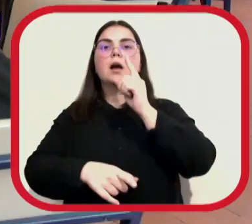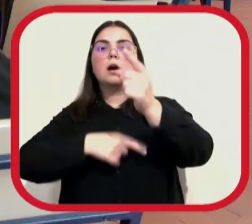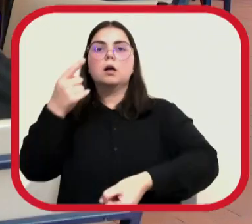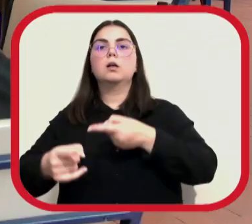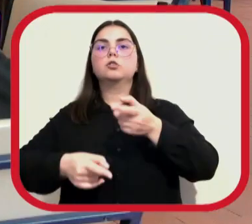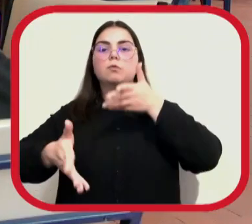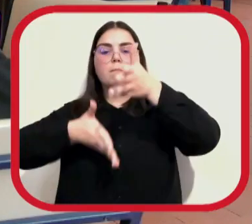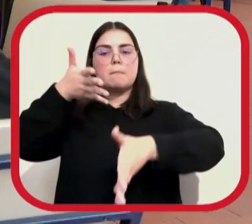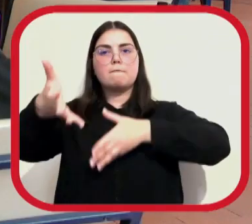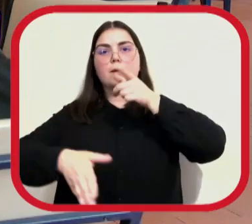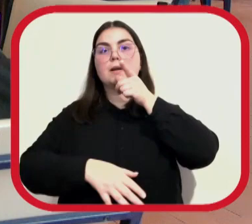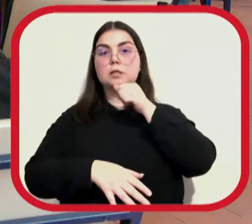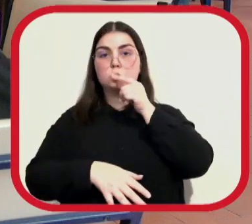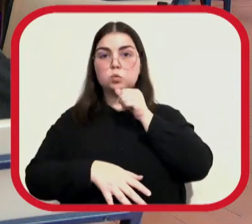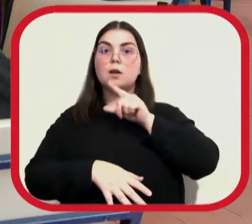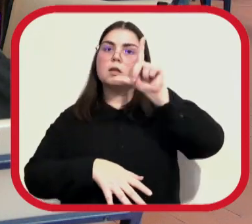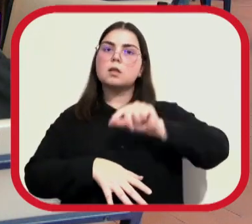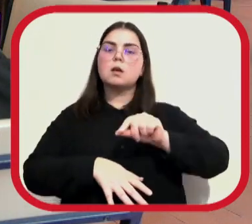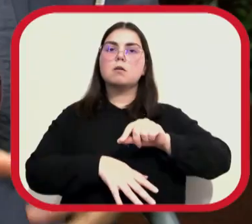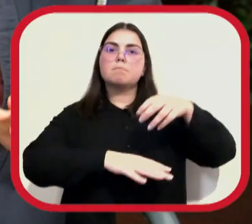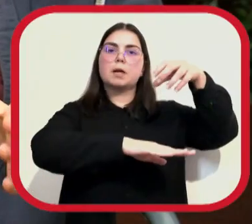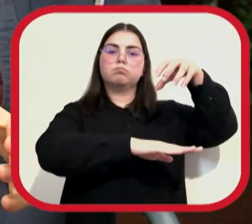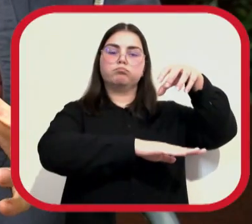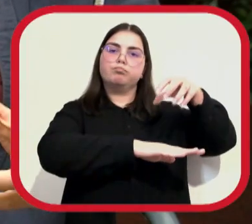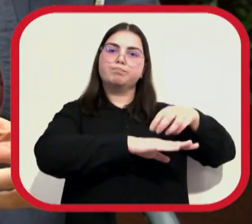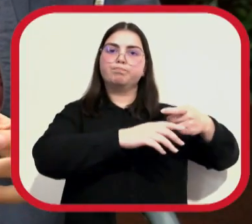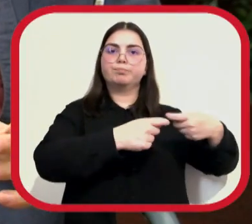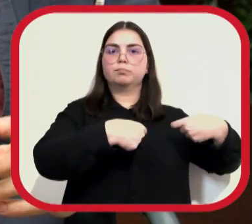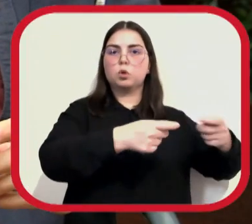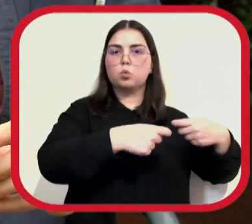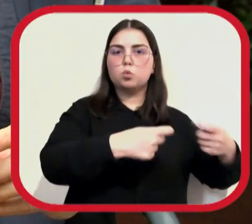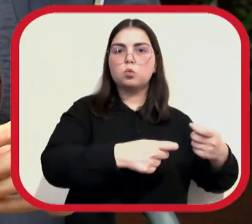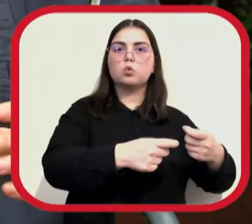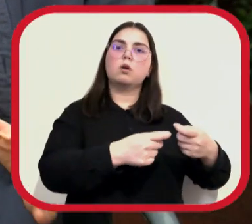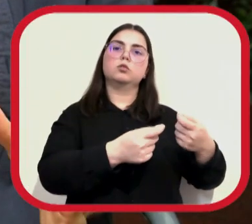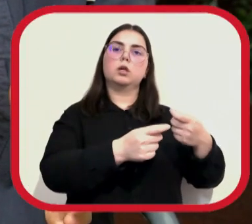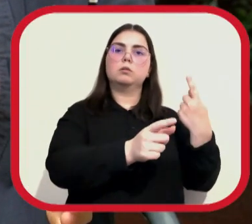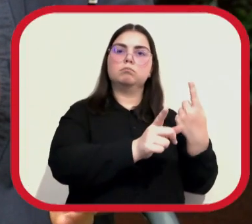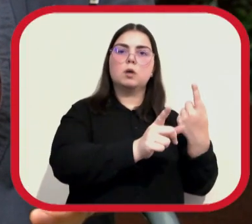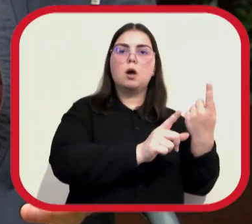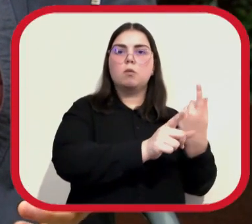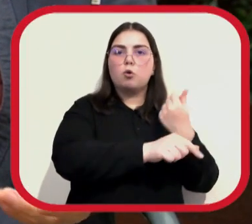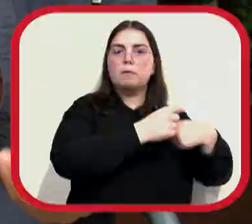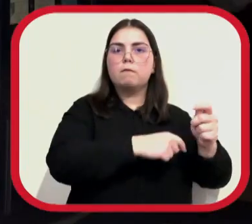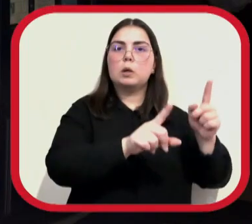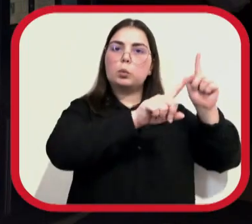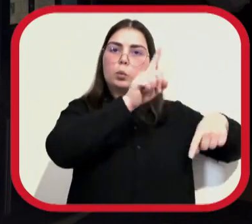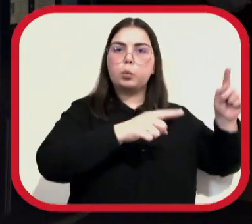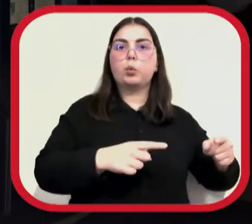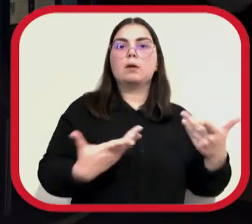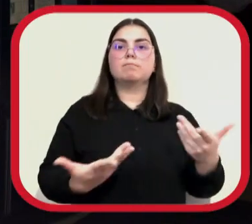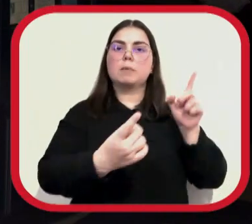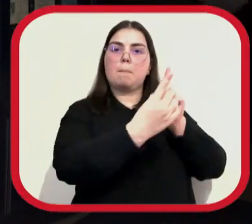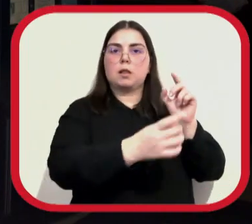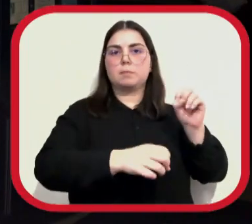existia uma antiga refinação de açúcar e também uma pequena loja de comércio variado onde está hoje o nosso balcão principal. Aquilo que a história